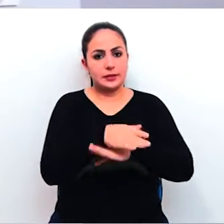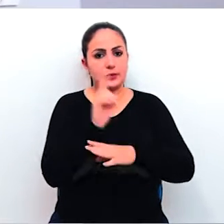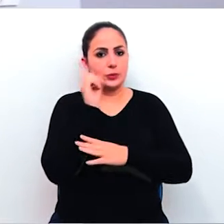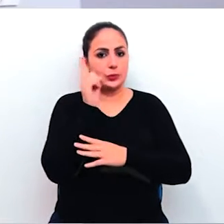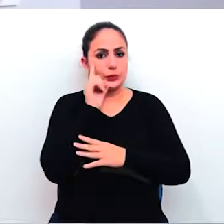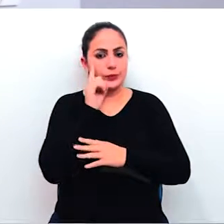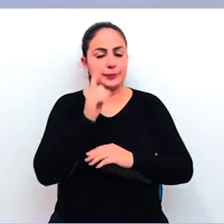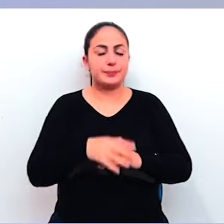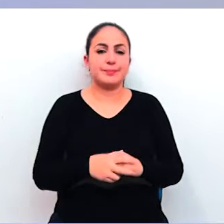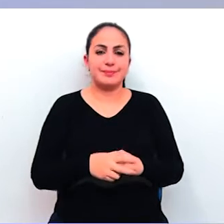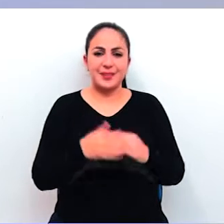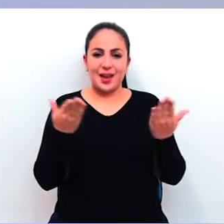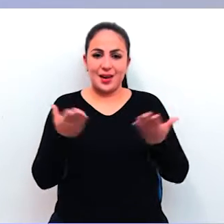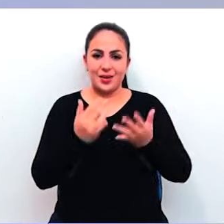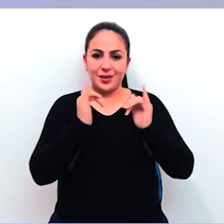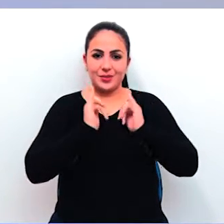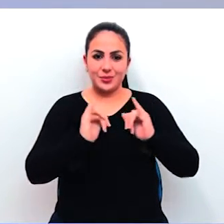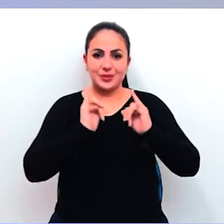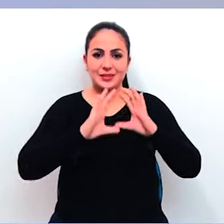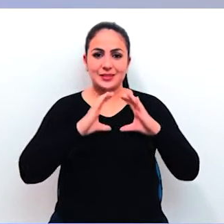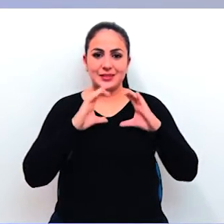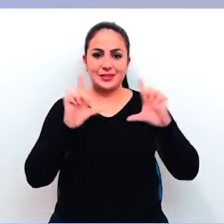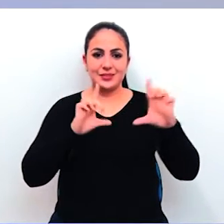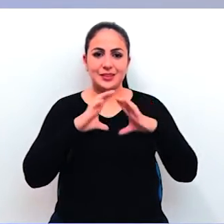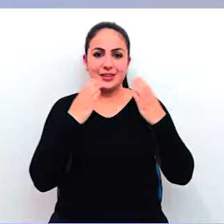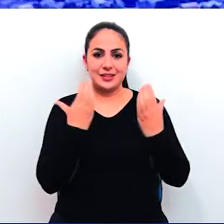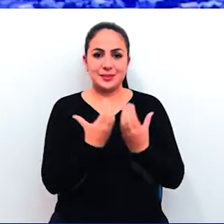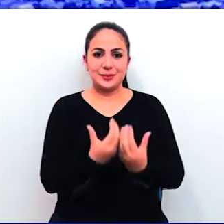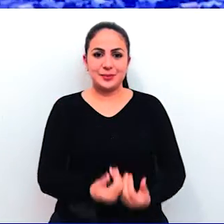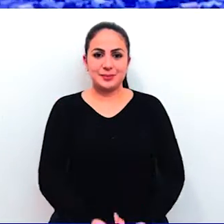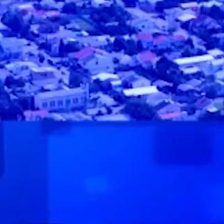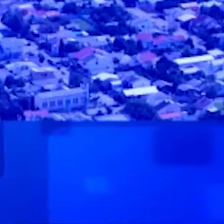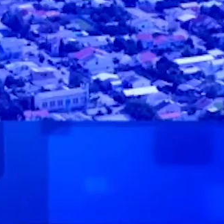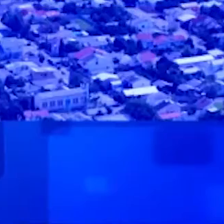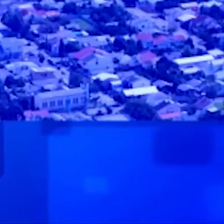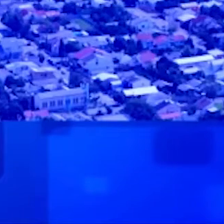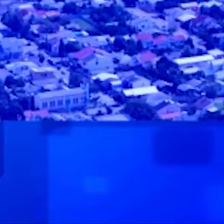dificuldades do seu dia a dia agora o jornal da câmara